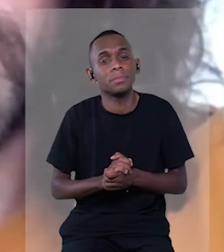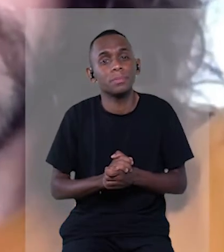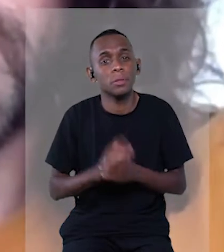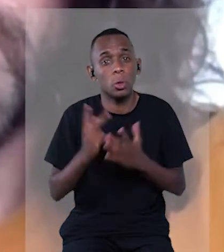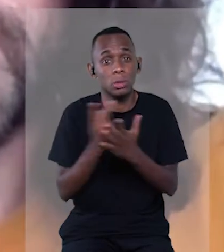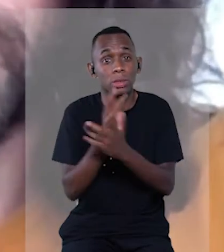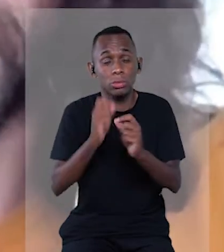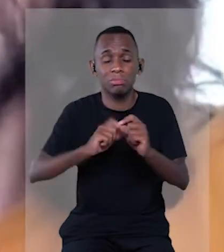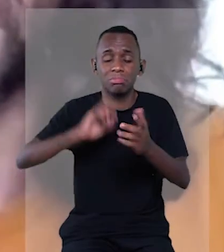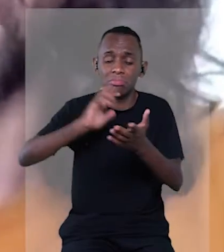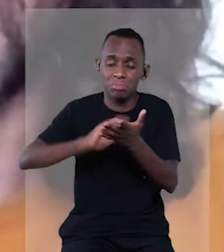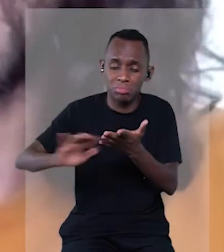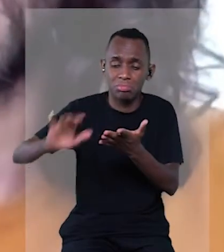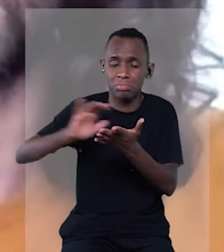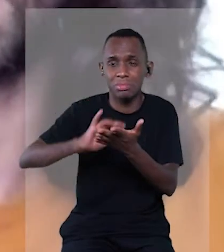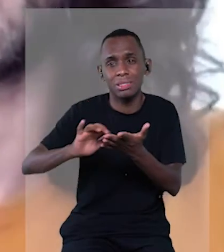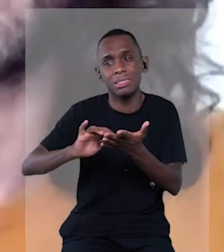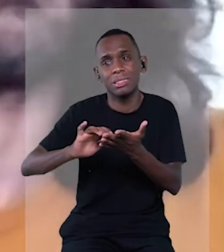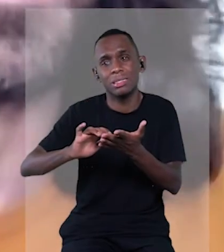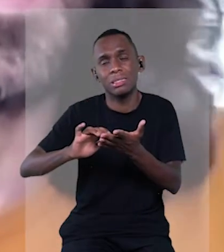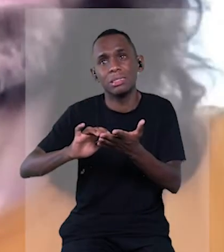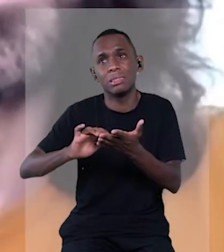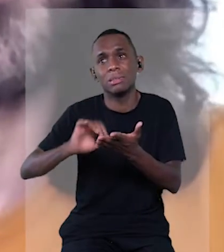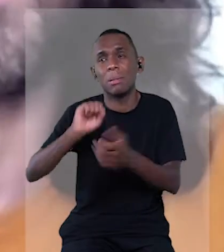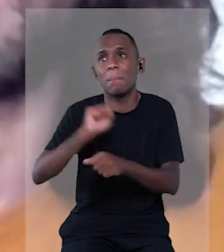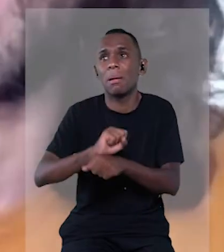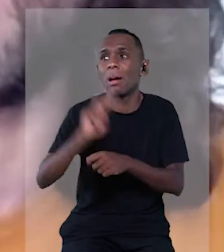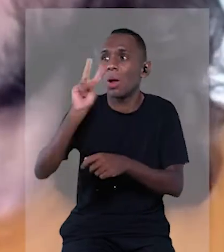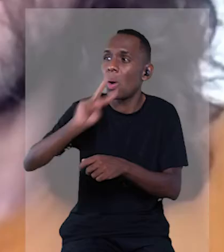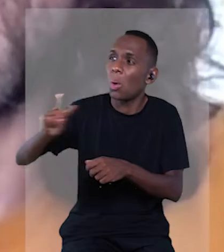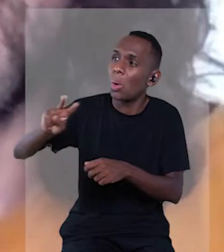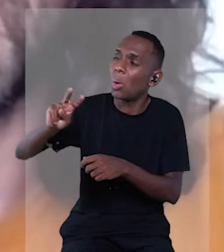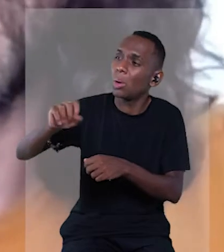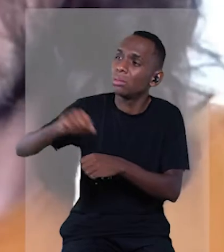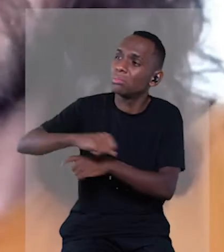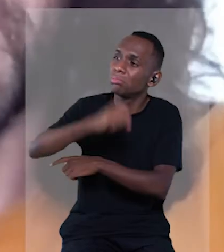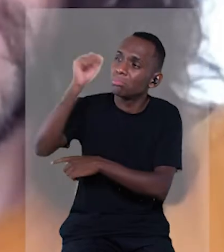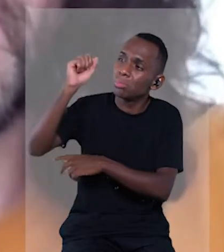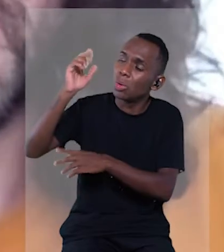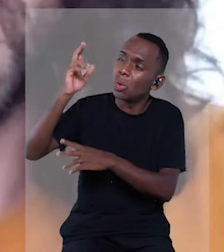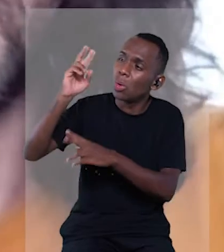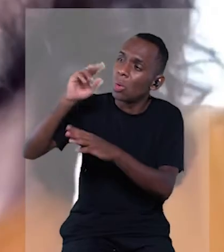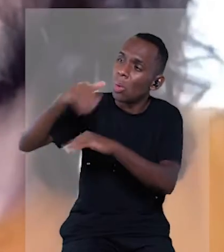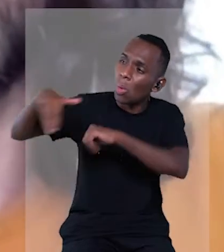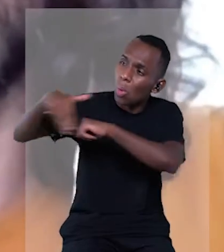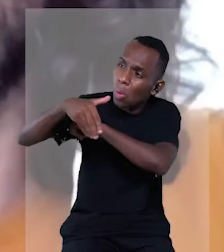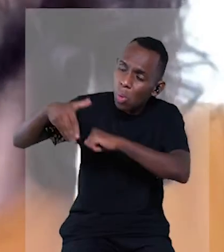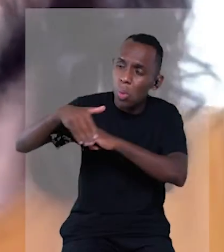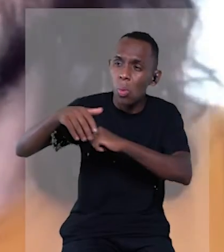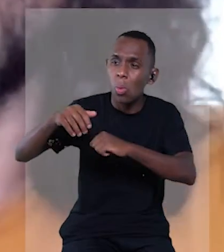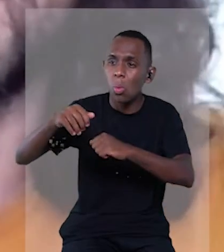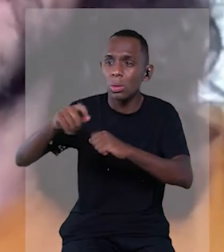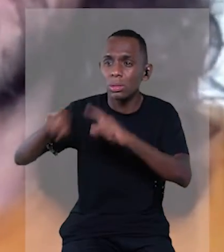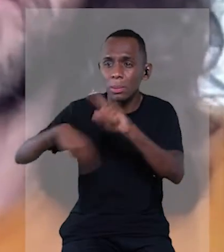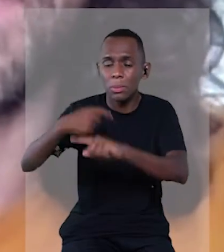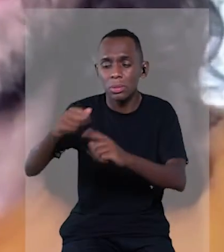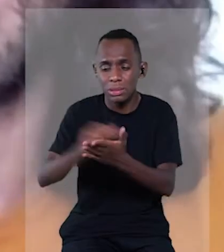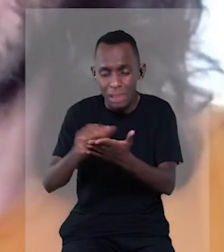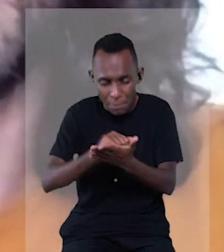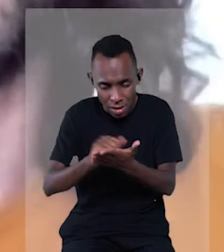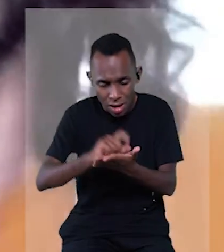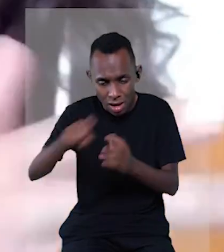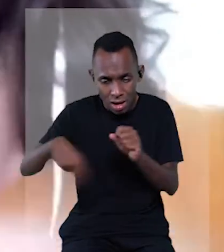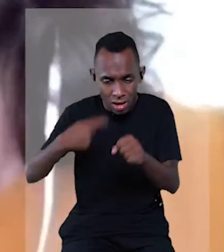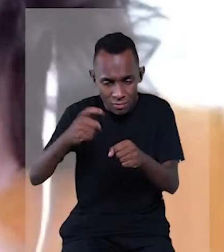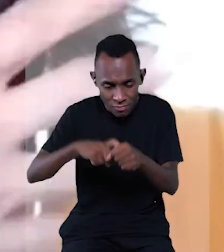aí... ela vai escrevendo, aí ela para, olha para a rua, ela apaga um pouco, depois ela volta a